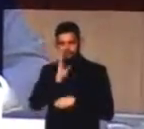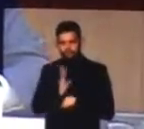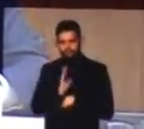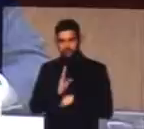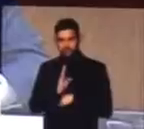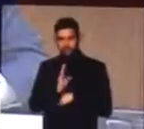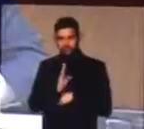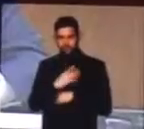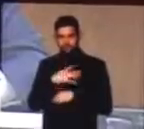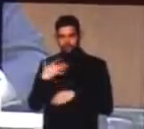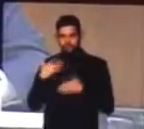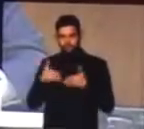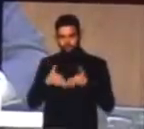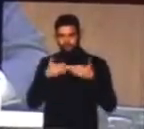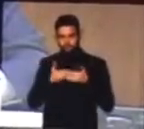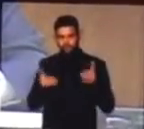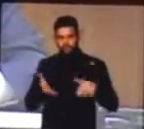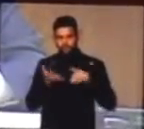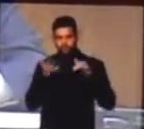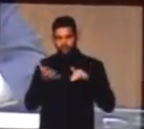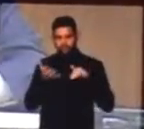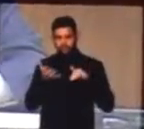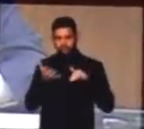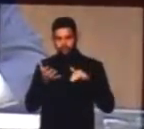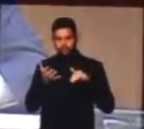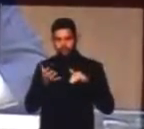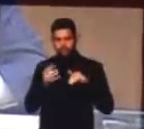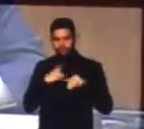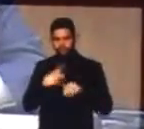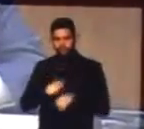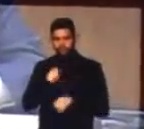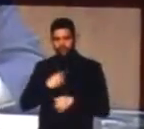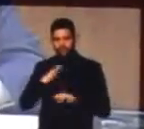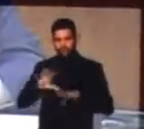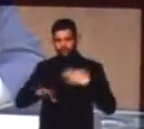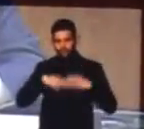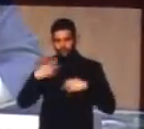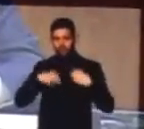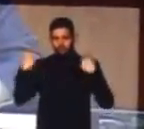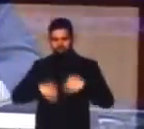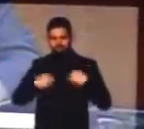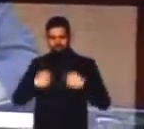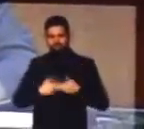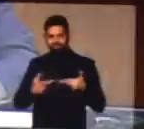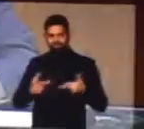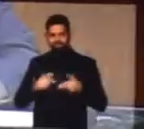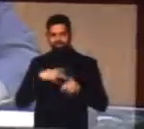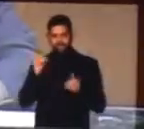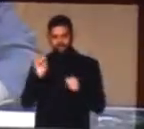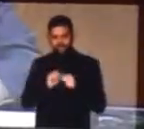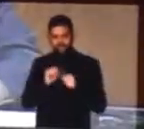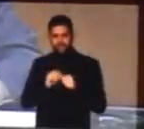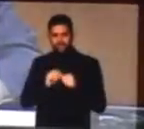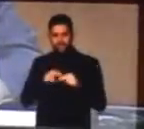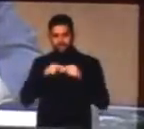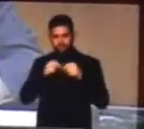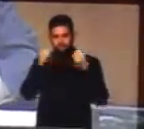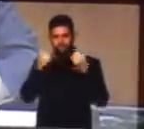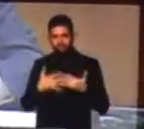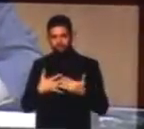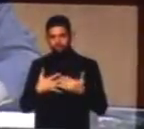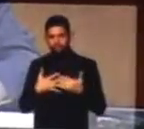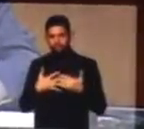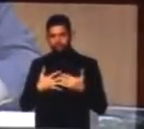Brasil vêm pedir ao Congresso Nacional que tenham a coragem necessária para fazer a devida